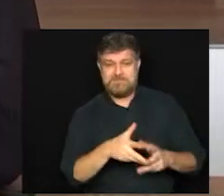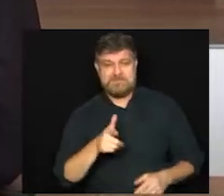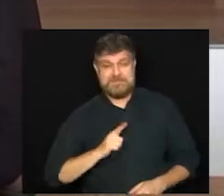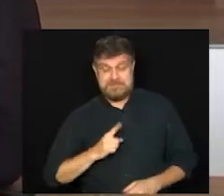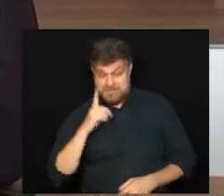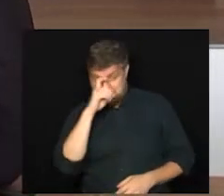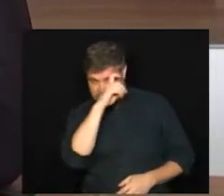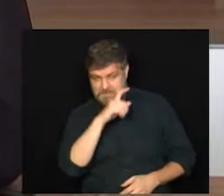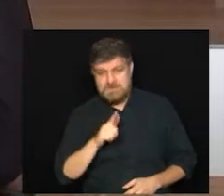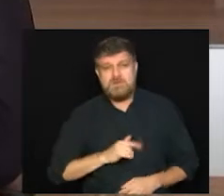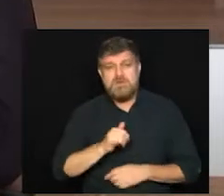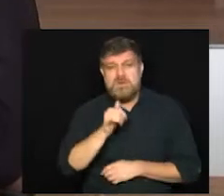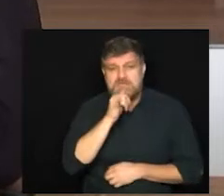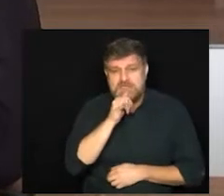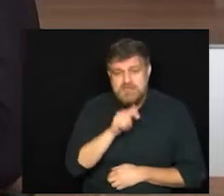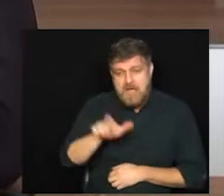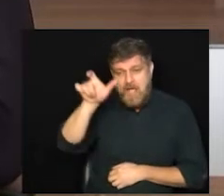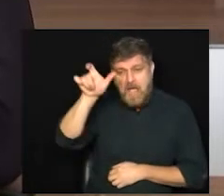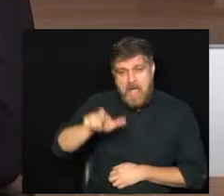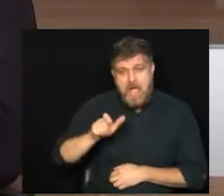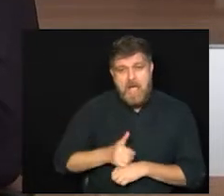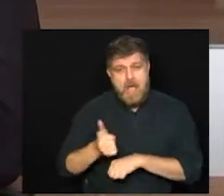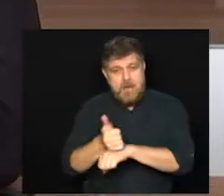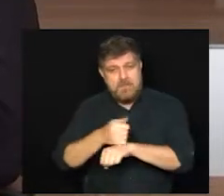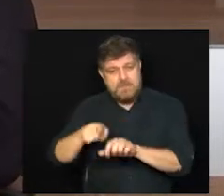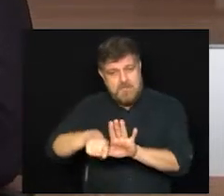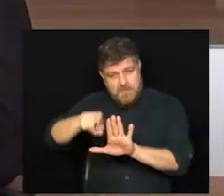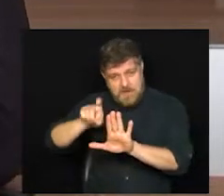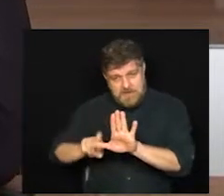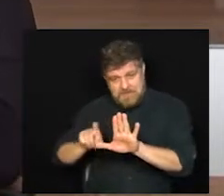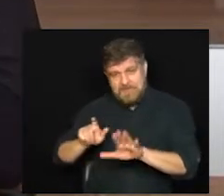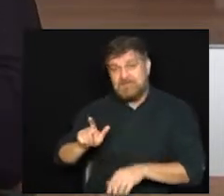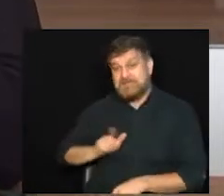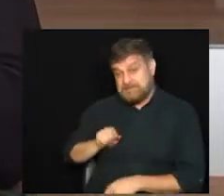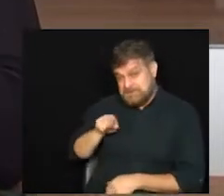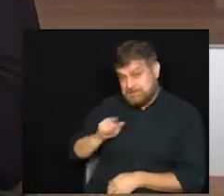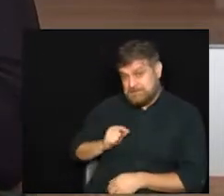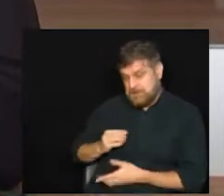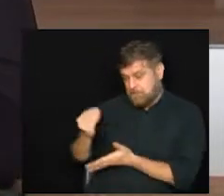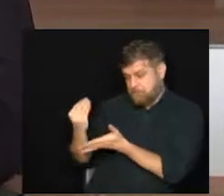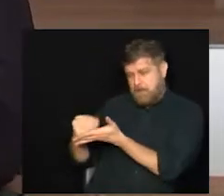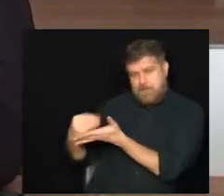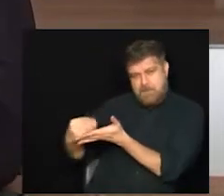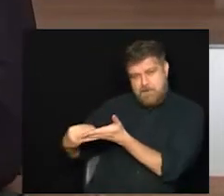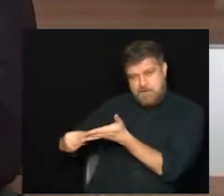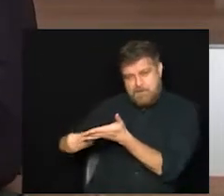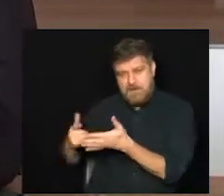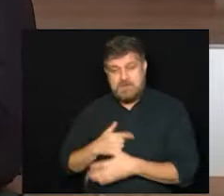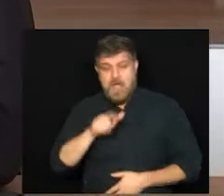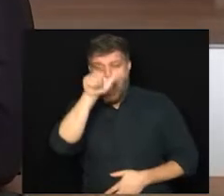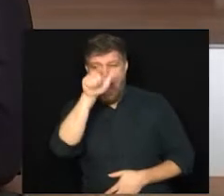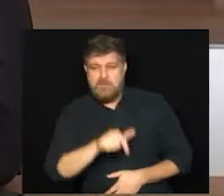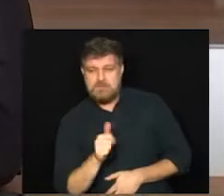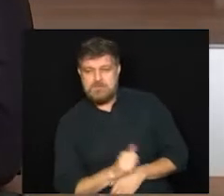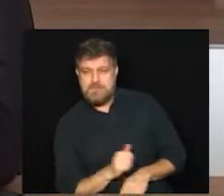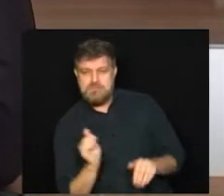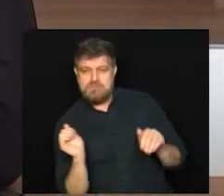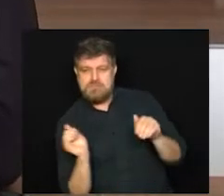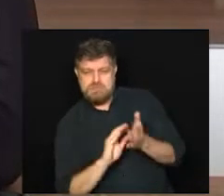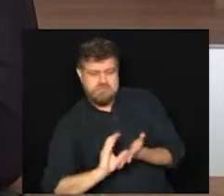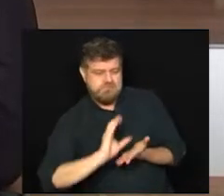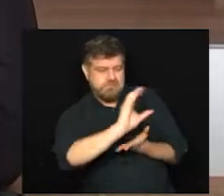exemplo, um profissional autônomo que tem que elaborar um livro caixa, ou uma pessoa que faz muitos investimentos,